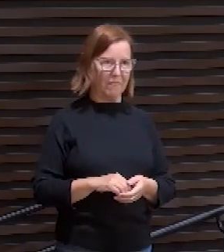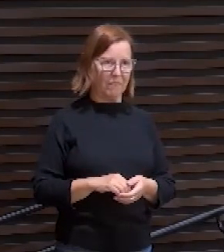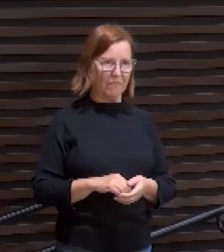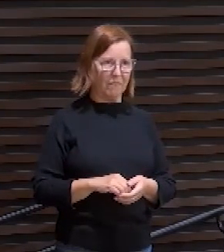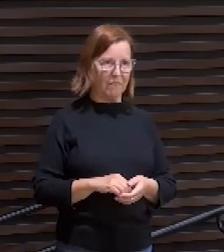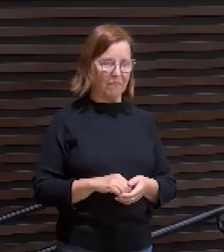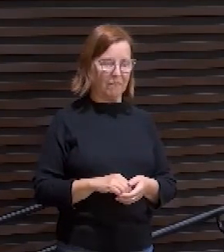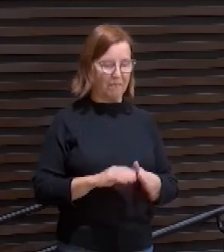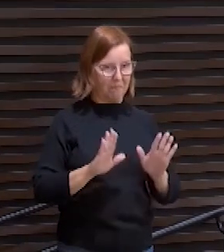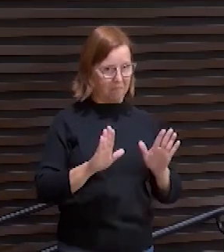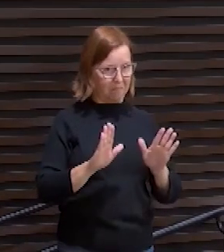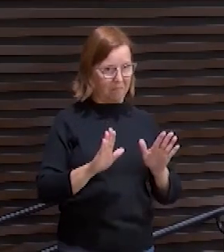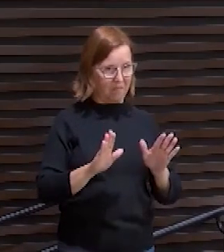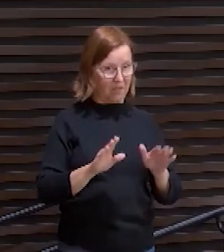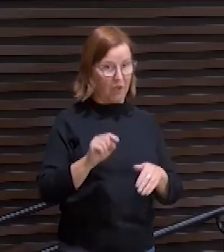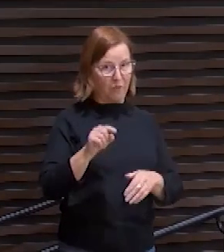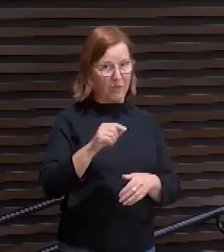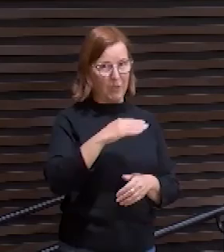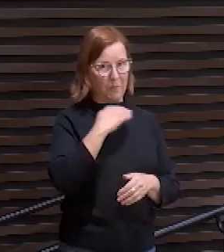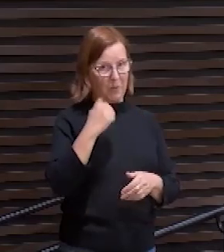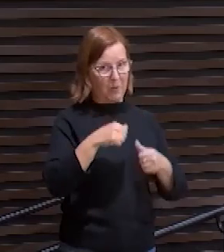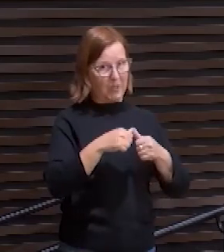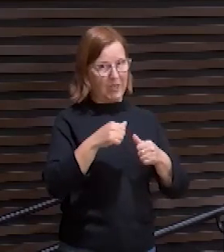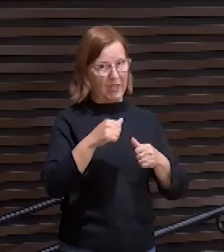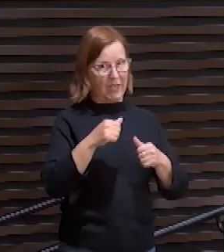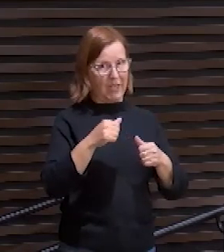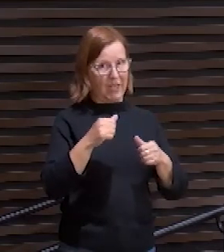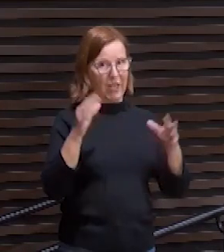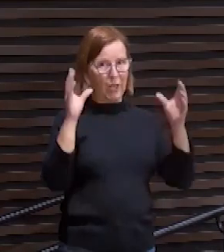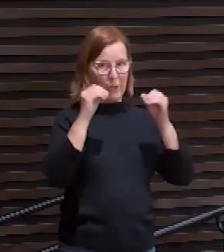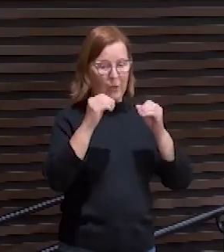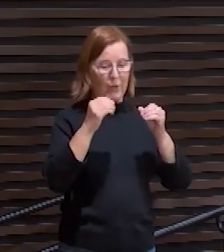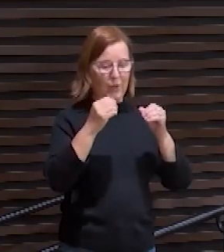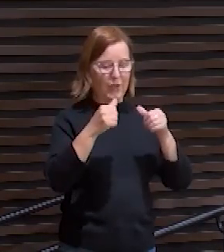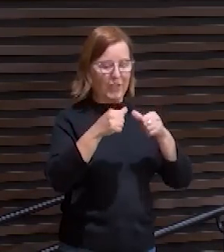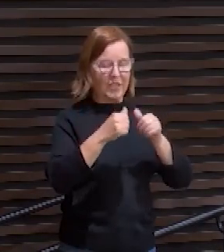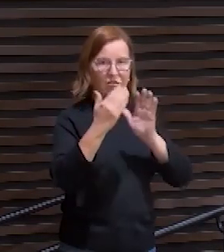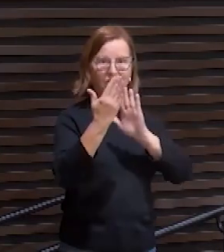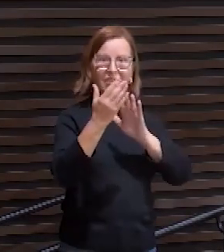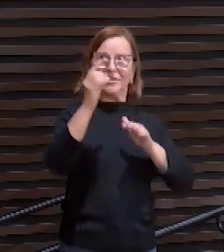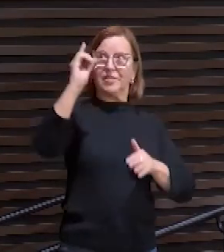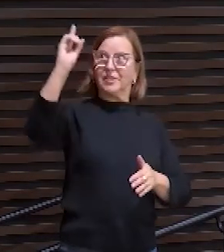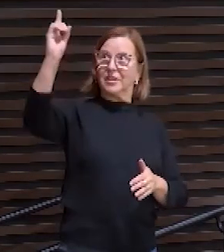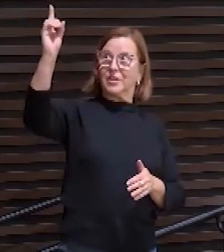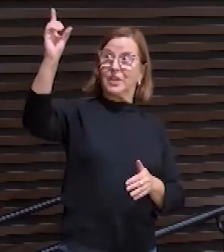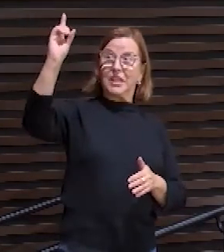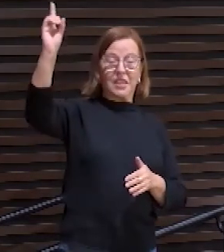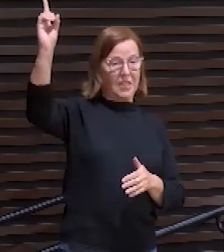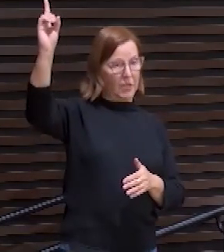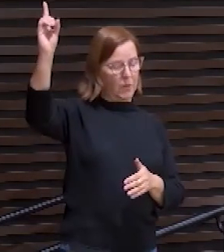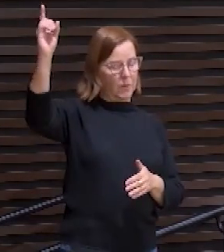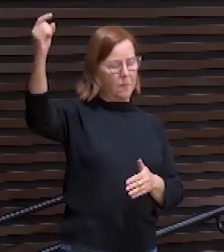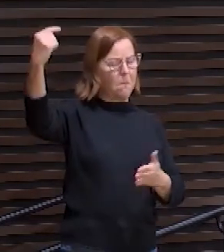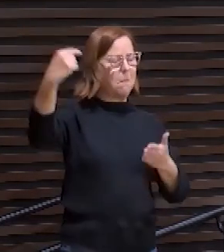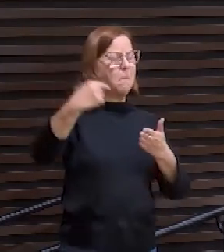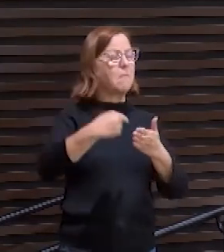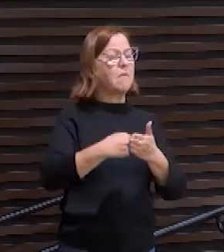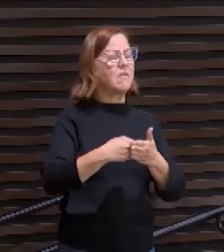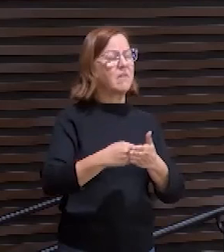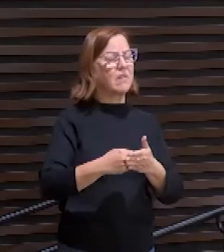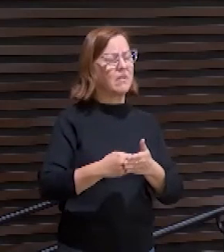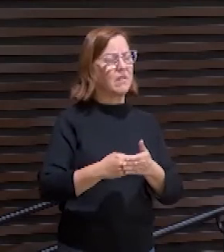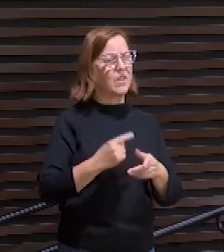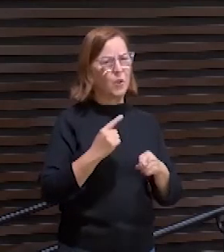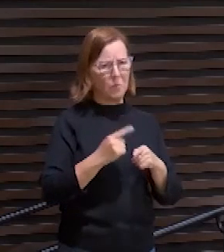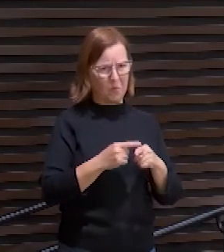então veja bem, você morreu esta noite, está lá diante de Deus, e Ele vira para você e pergunta, por